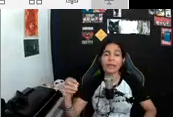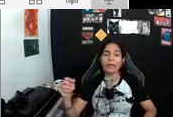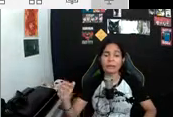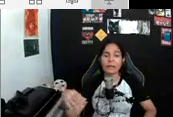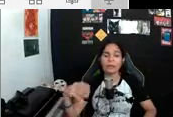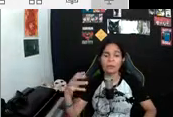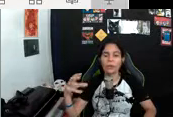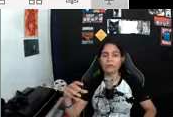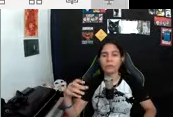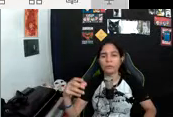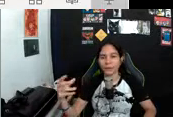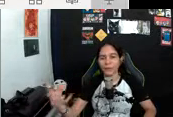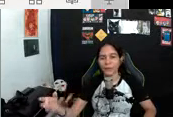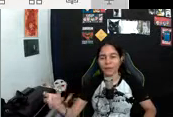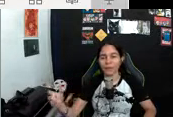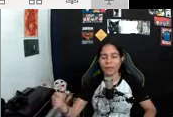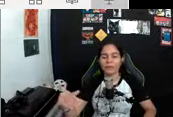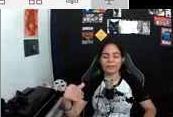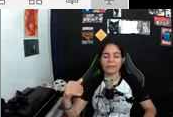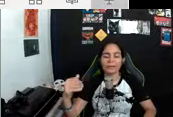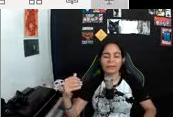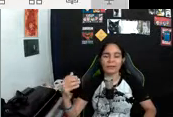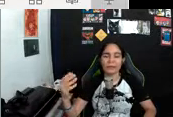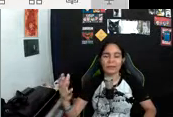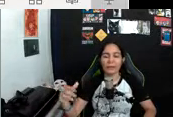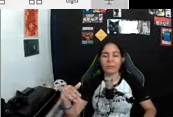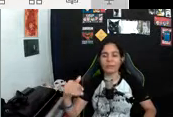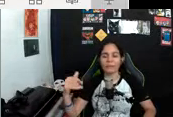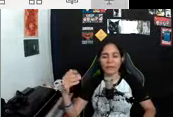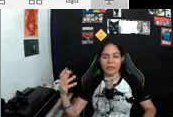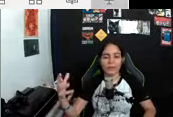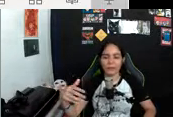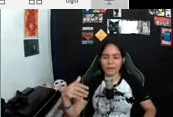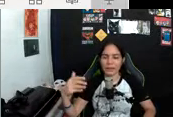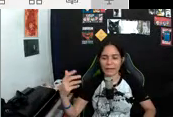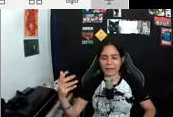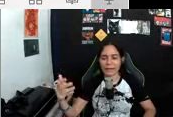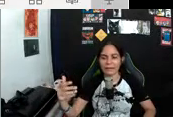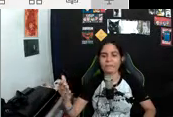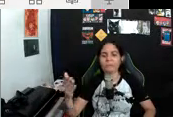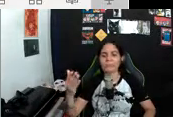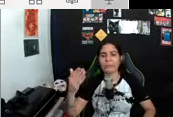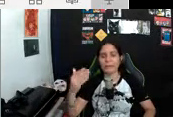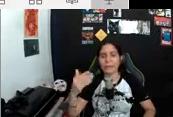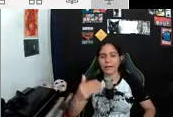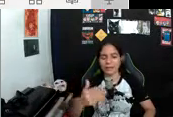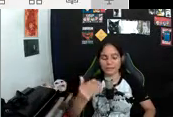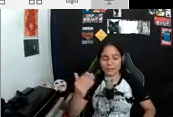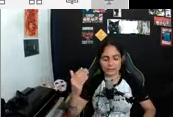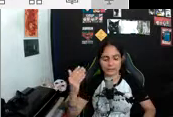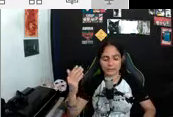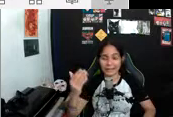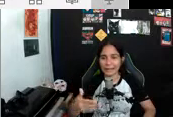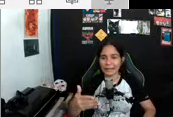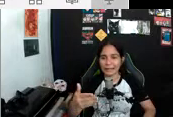saúde, então, quando houver essa questão de movimentos, de greve